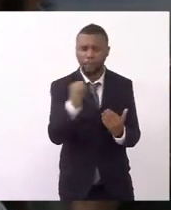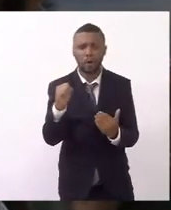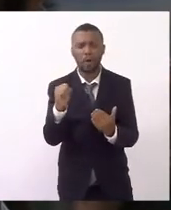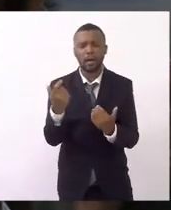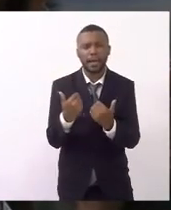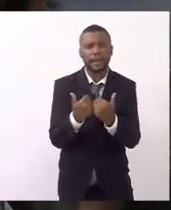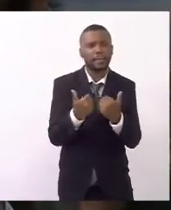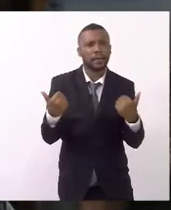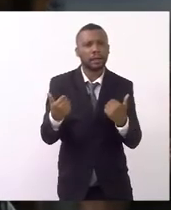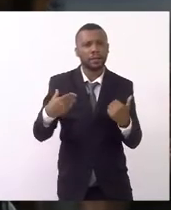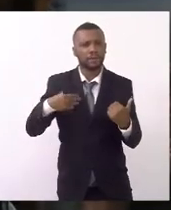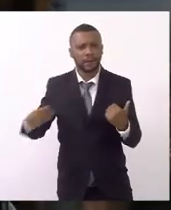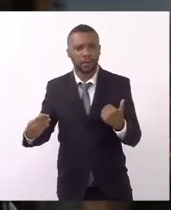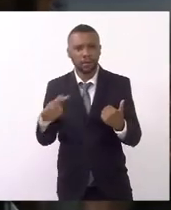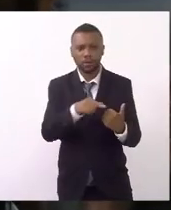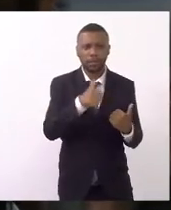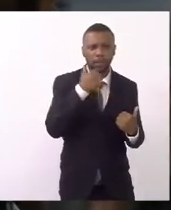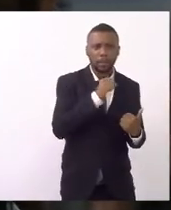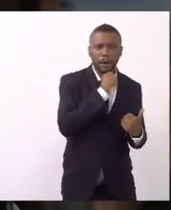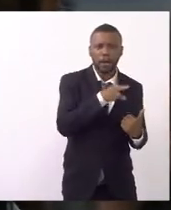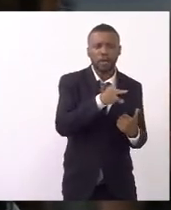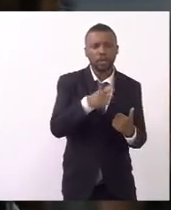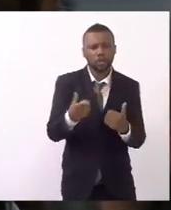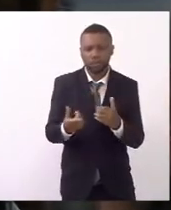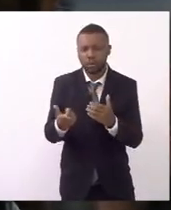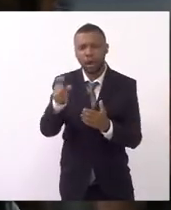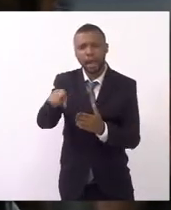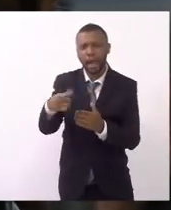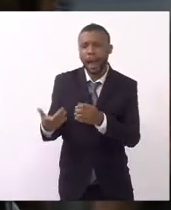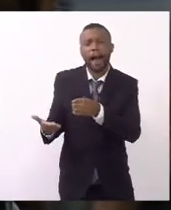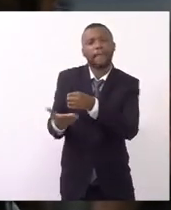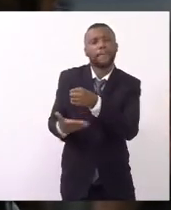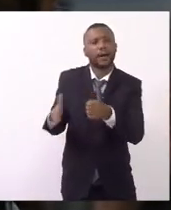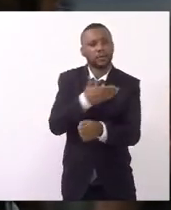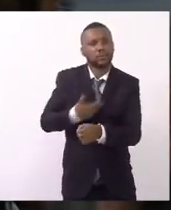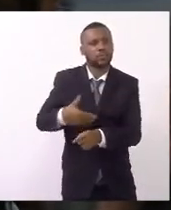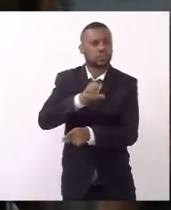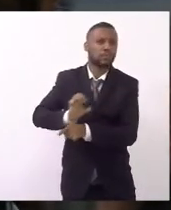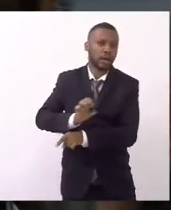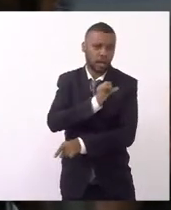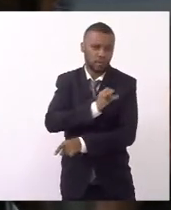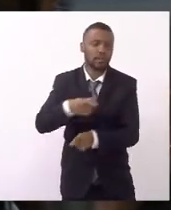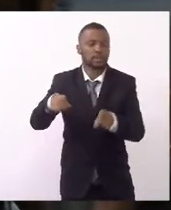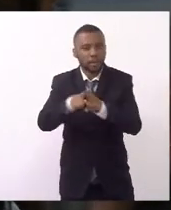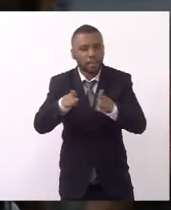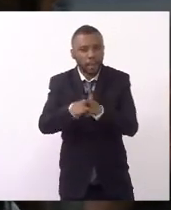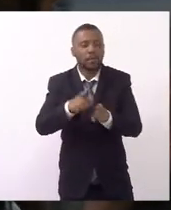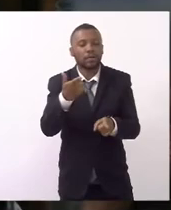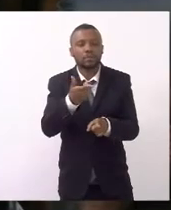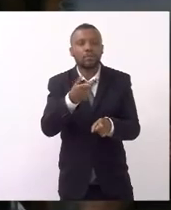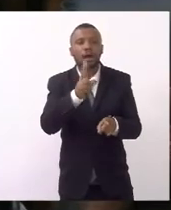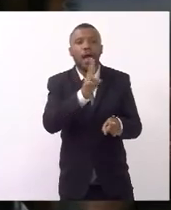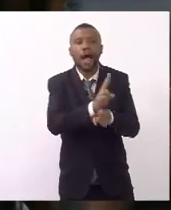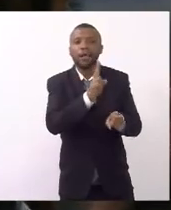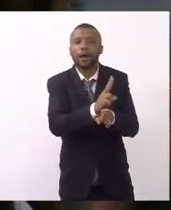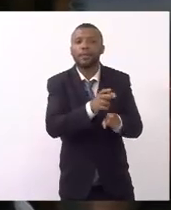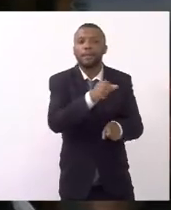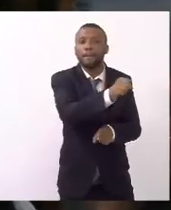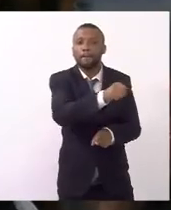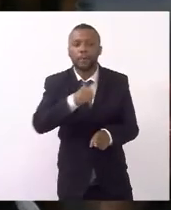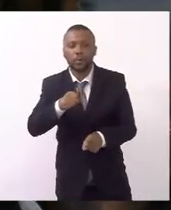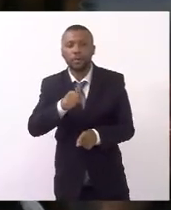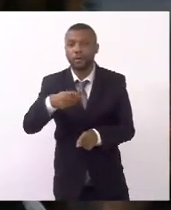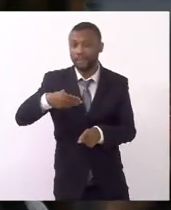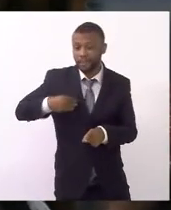filhos das suas mães isso formam nosso estado e também quando arrancam filhos das mulheres